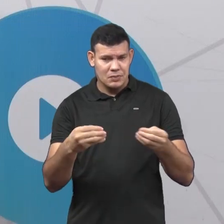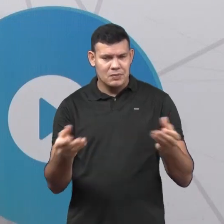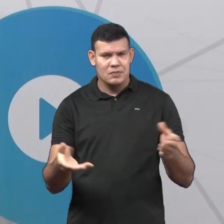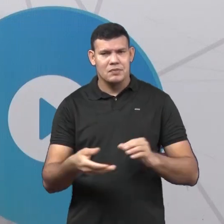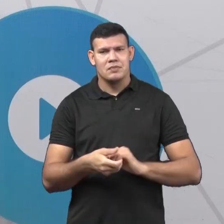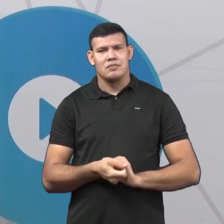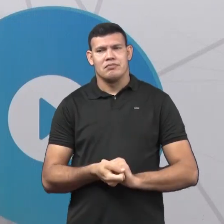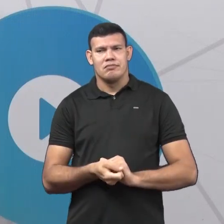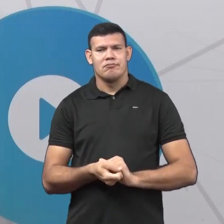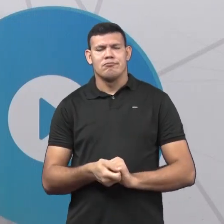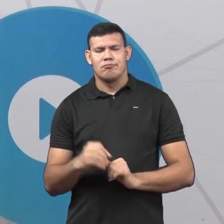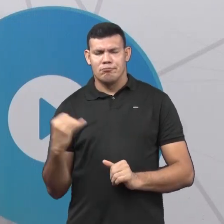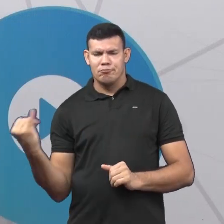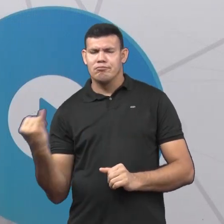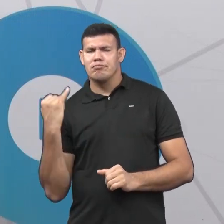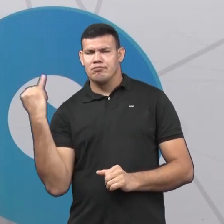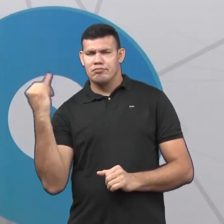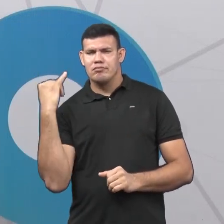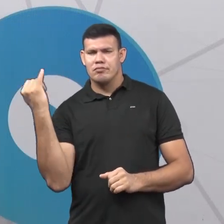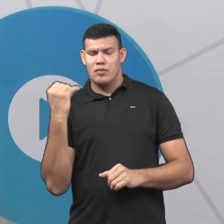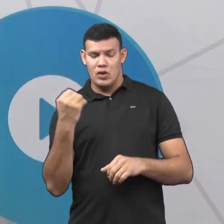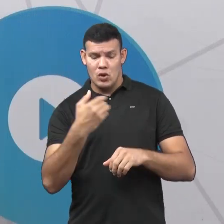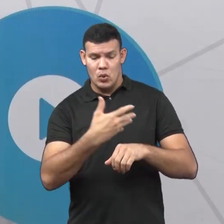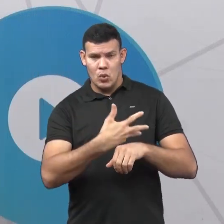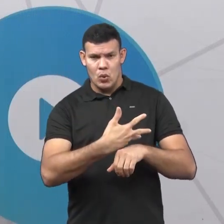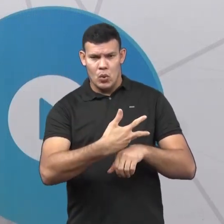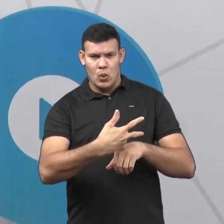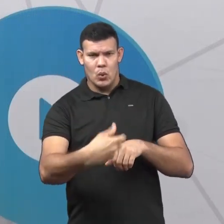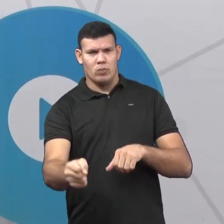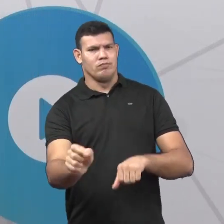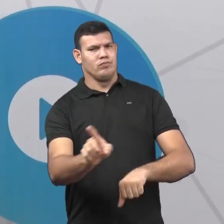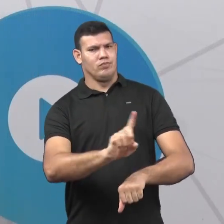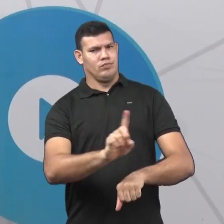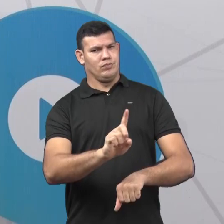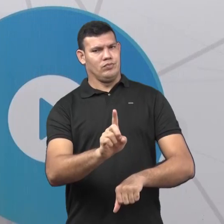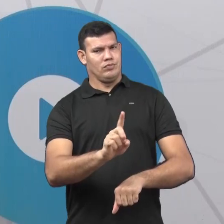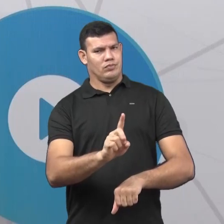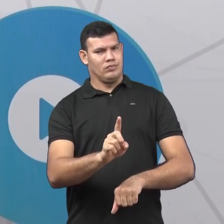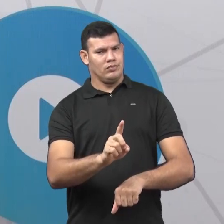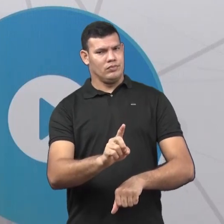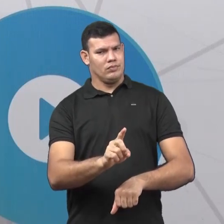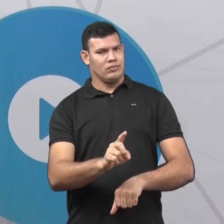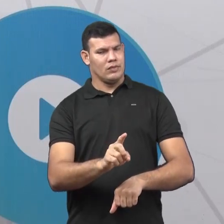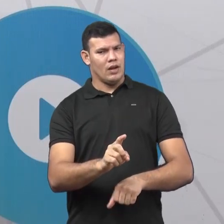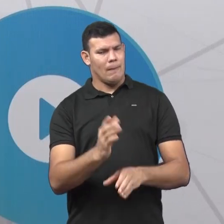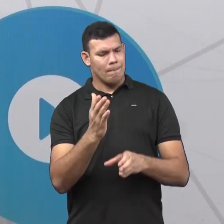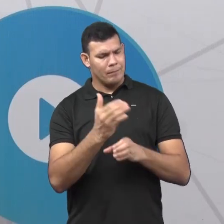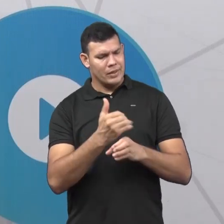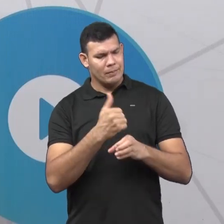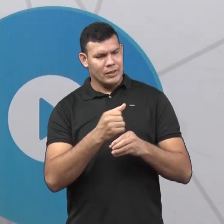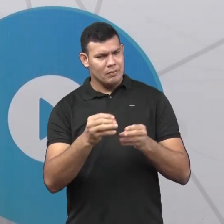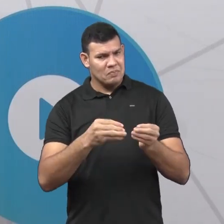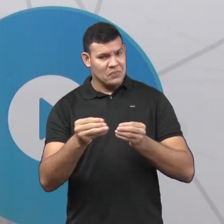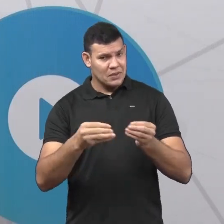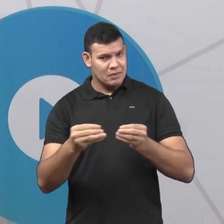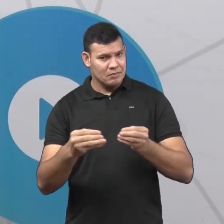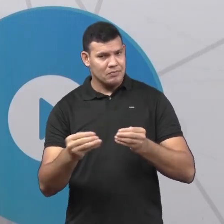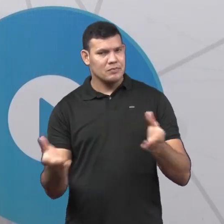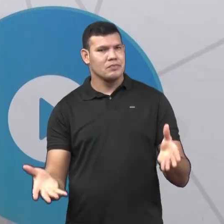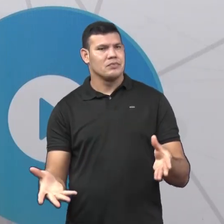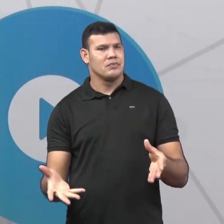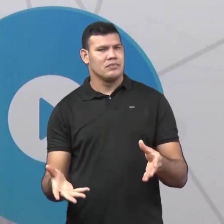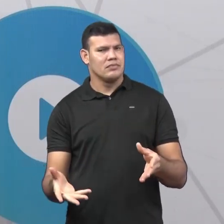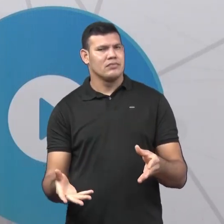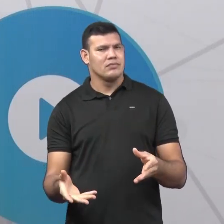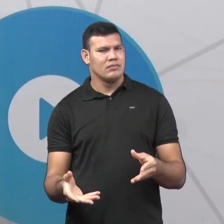sanguínea. Então é importante vocês saberem disso. As plaquetas não são células. São fragmentos de células